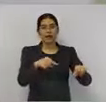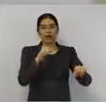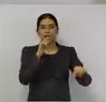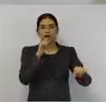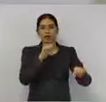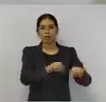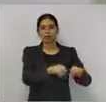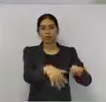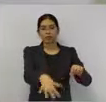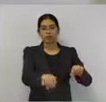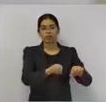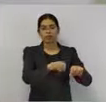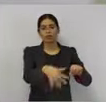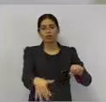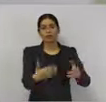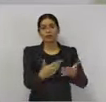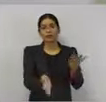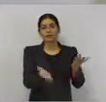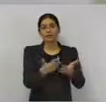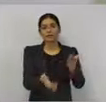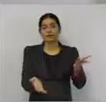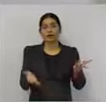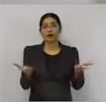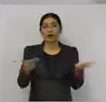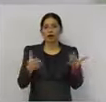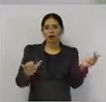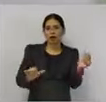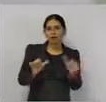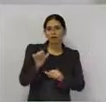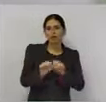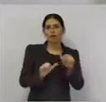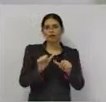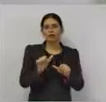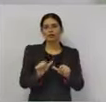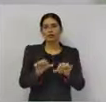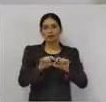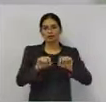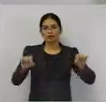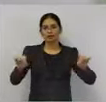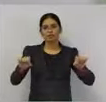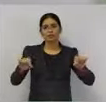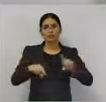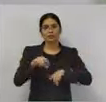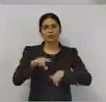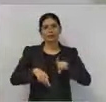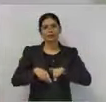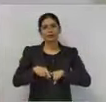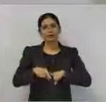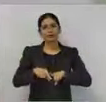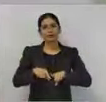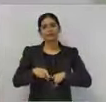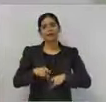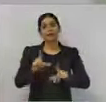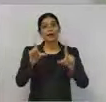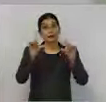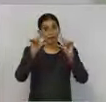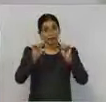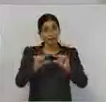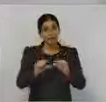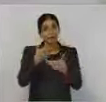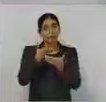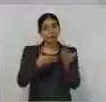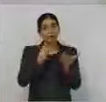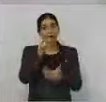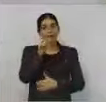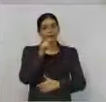estamos reduzindo muito as nossas perdas, né? E era o melhor método que a gente está usando, o MND é o melhor